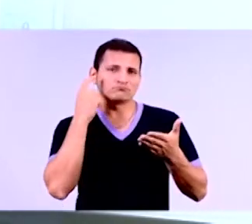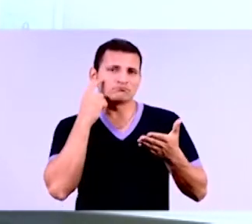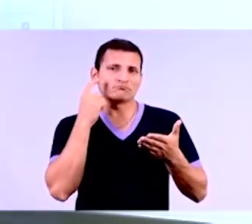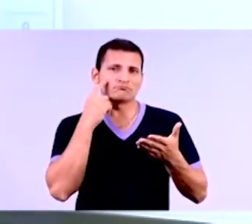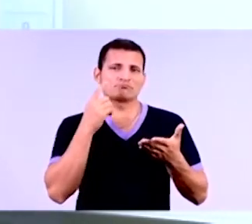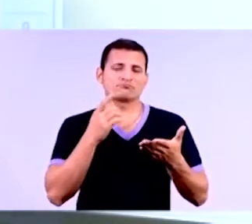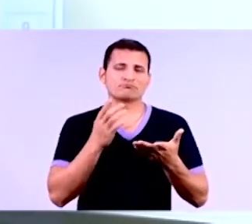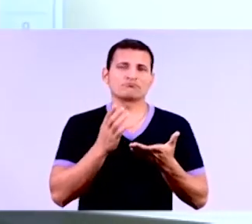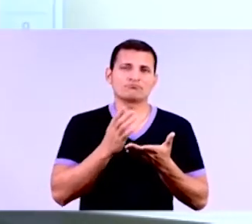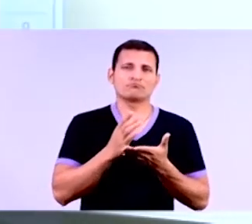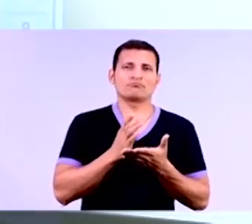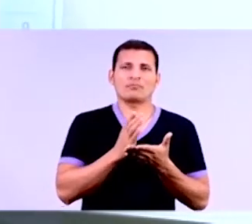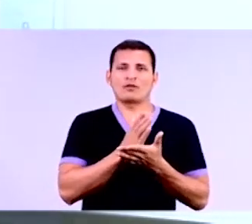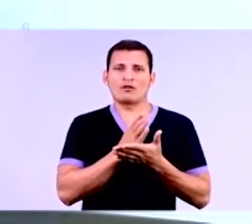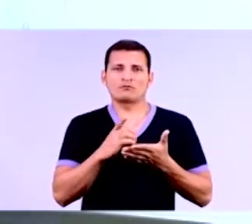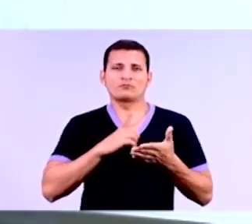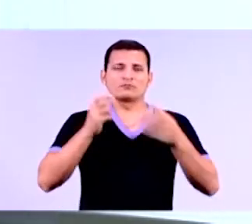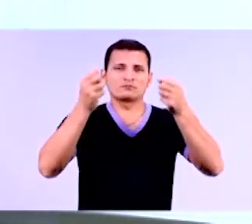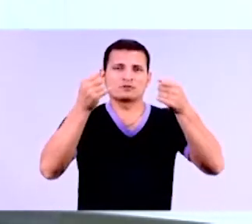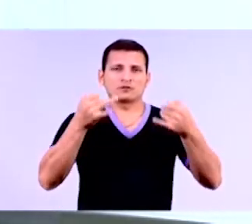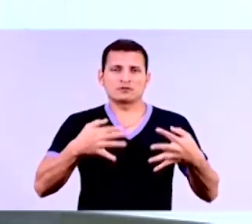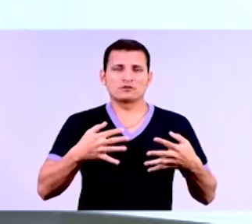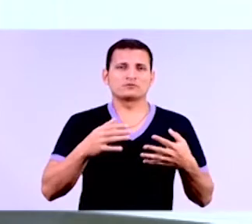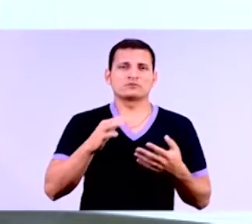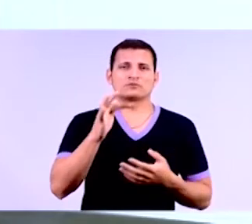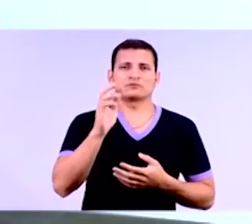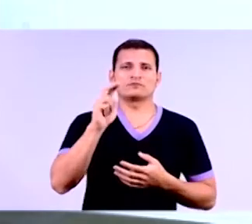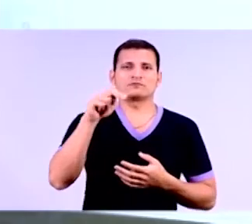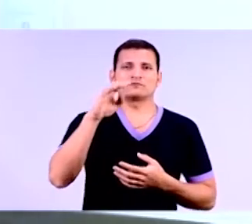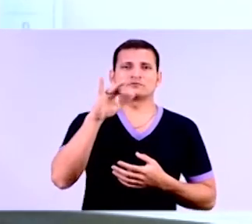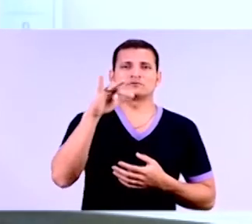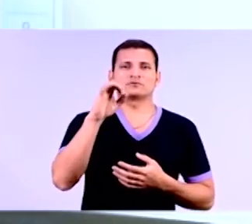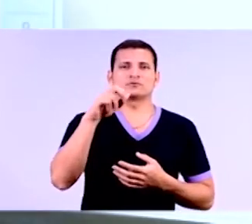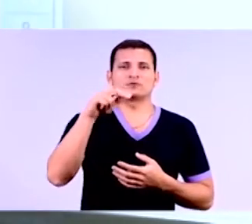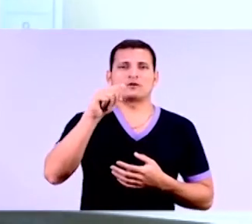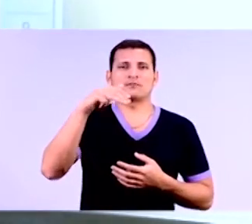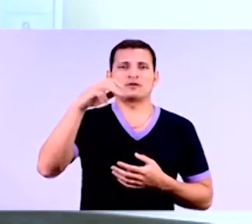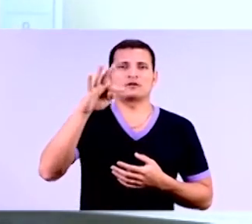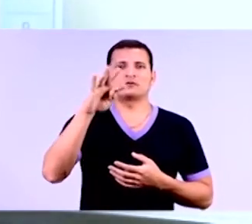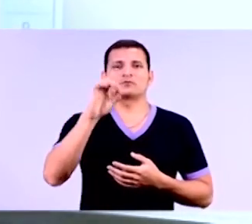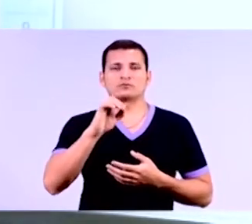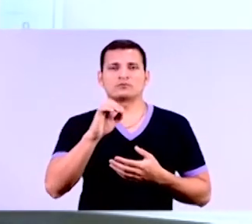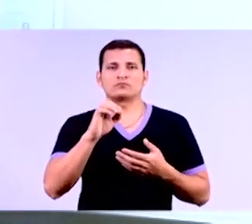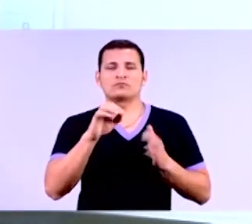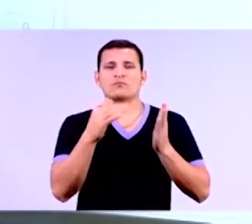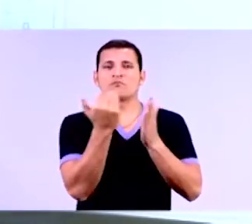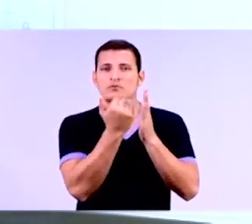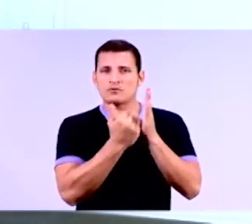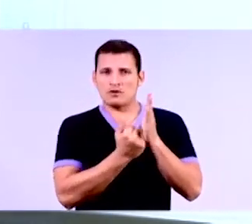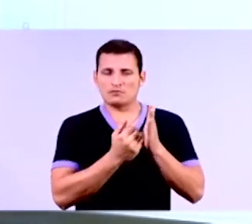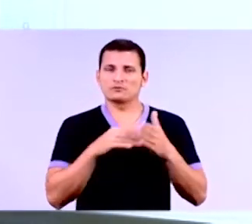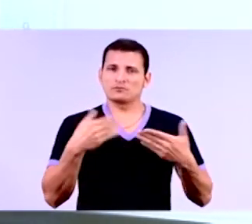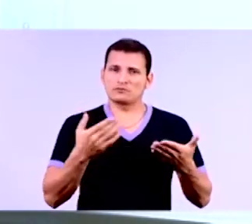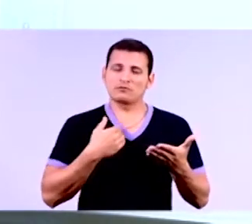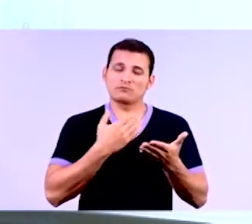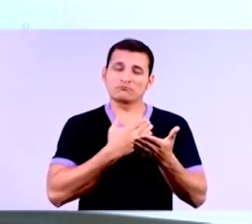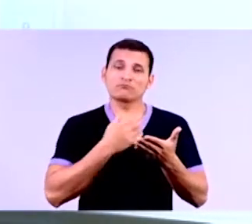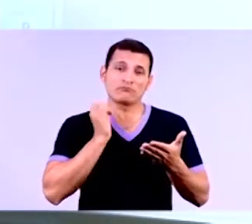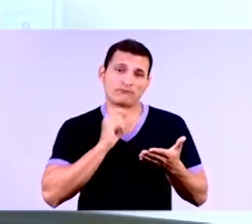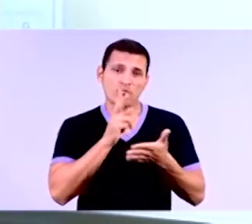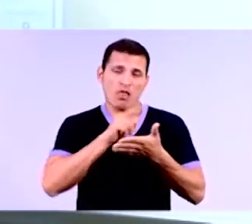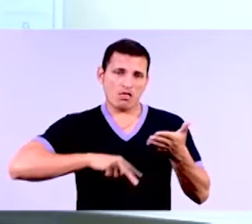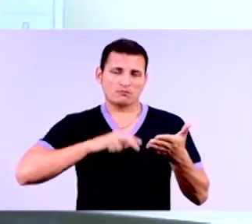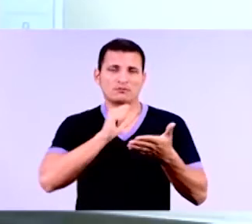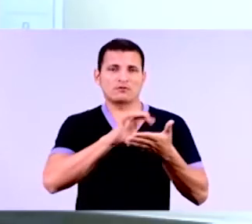de algo que está explicando o funcionamento de um programa, né? E aí eu vou então ler o texto.